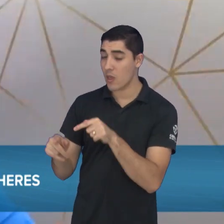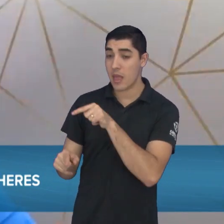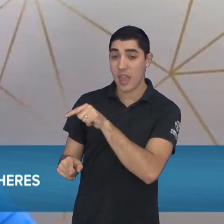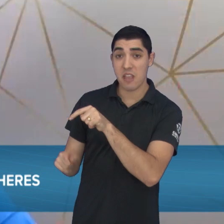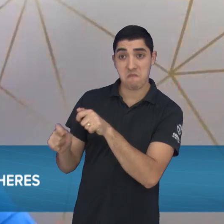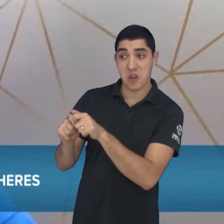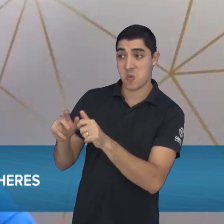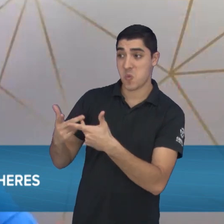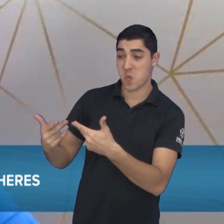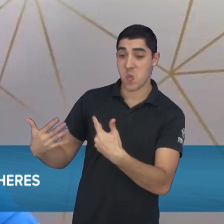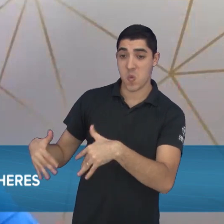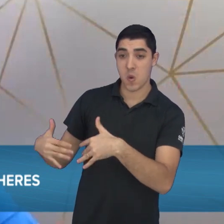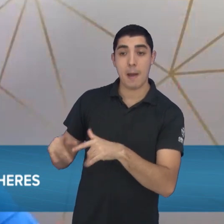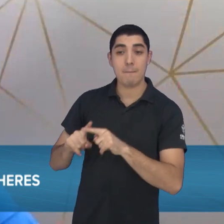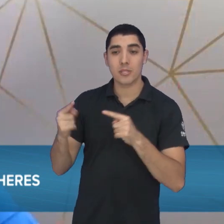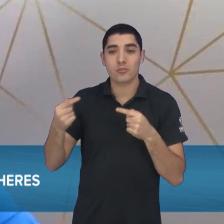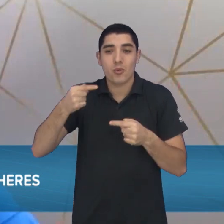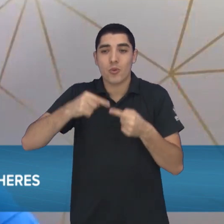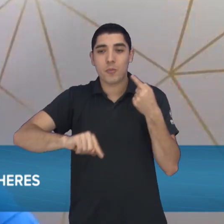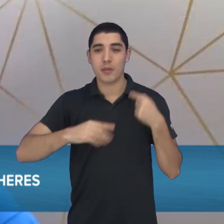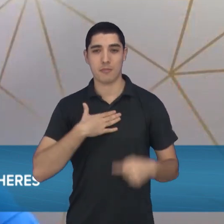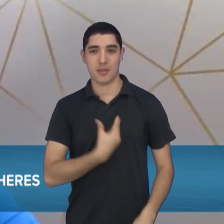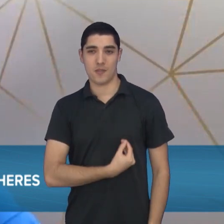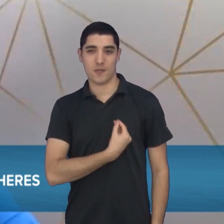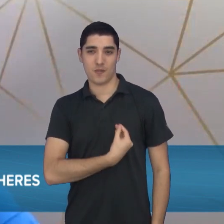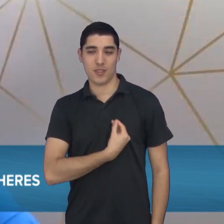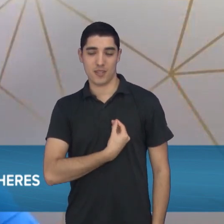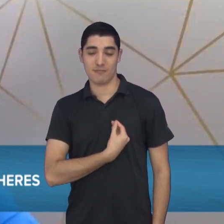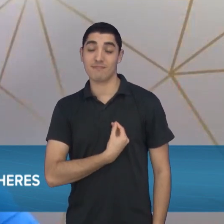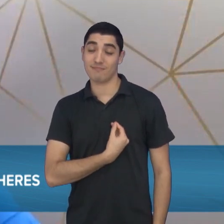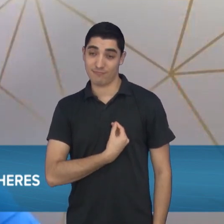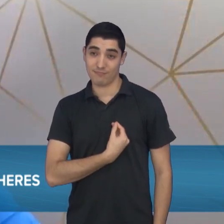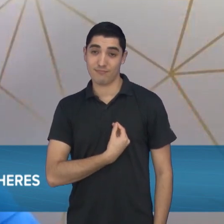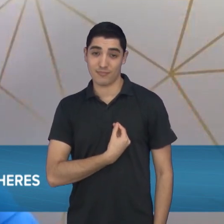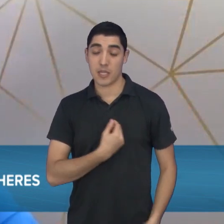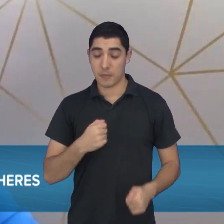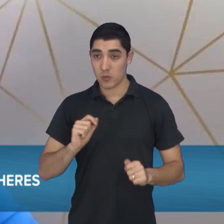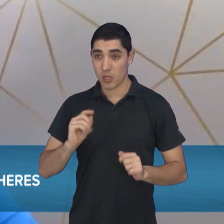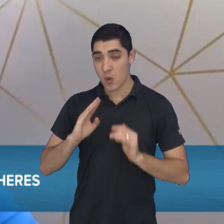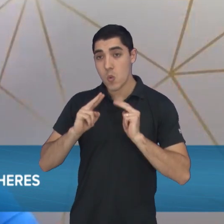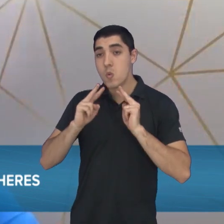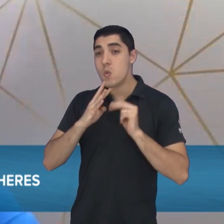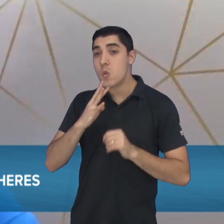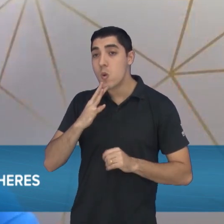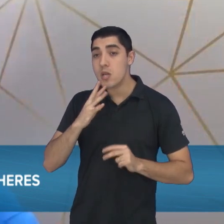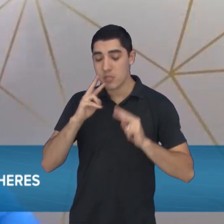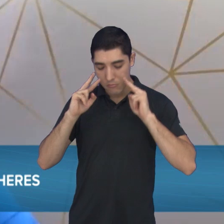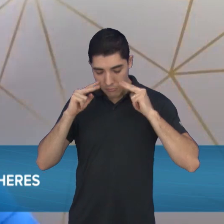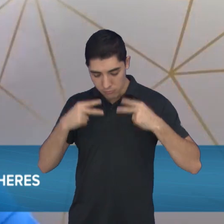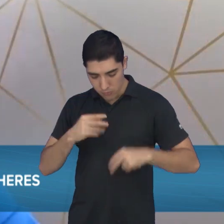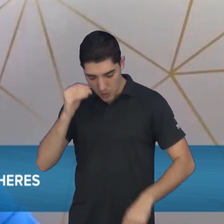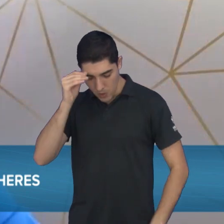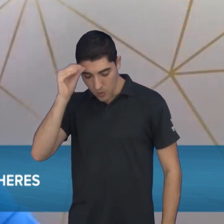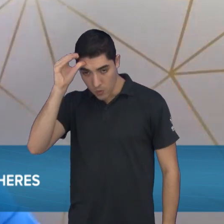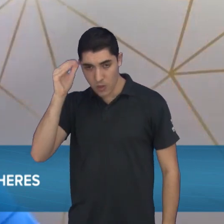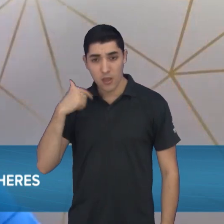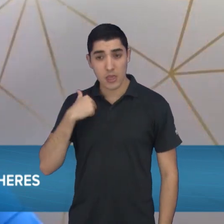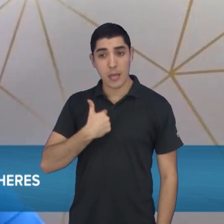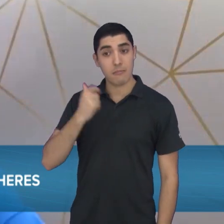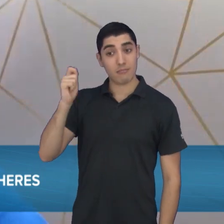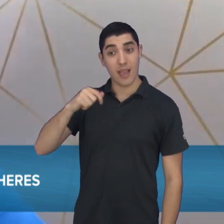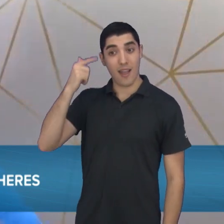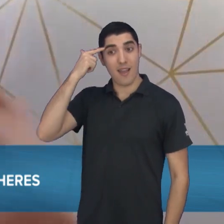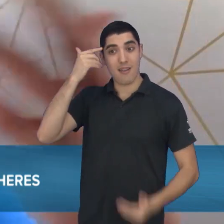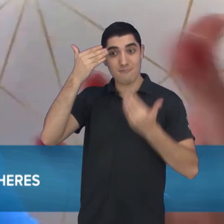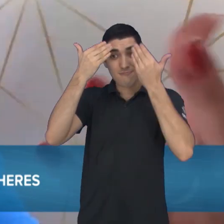gente. O autoconhecimento nos abre caminho, eu falo assim, gente, isso aqui faz sentido para mim, tudo